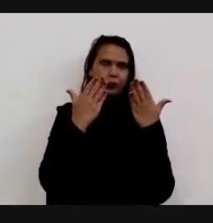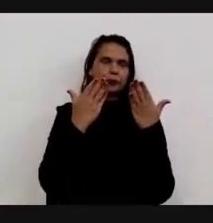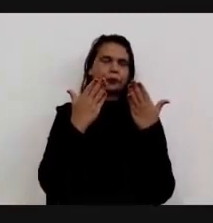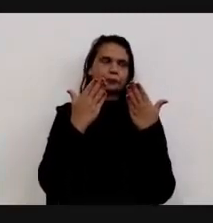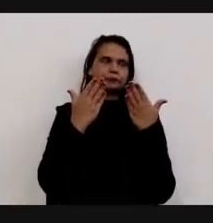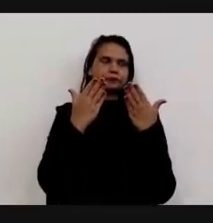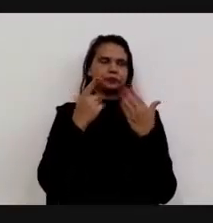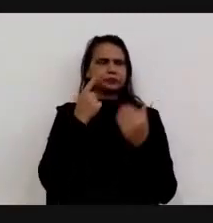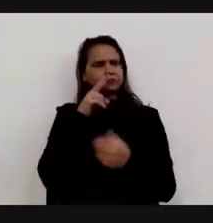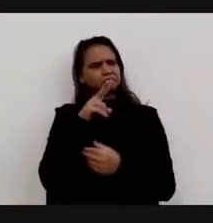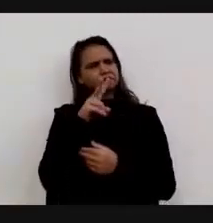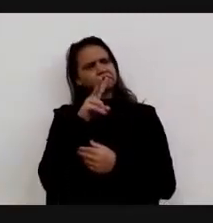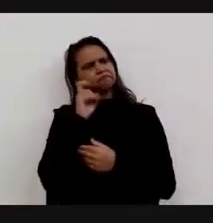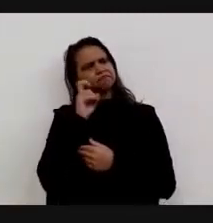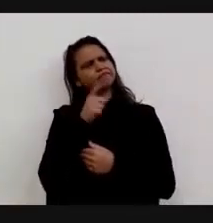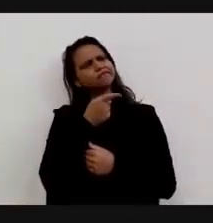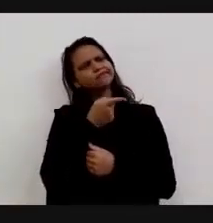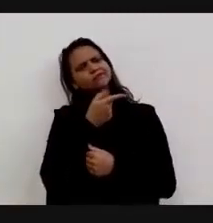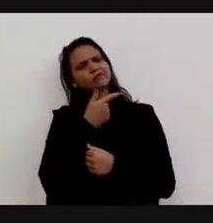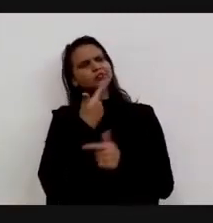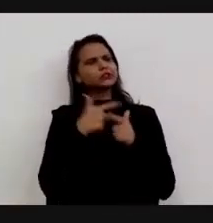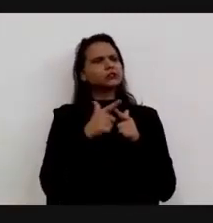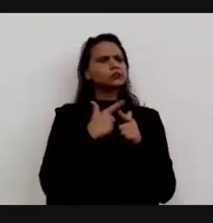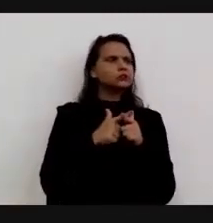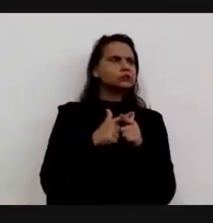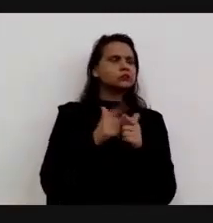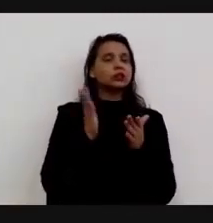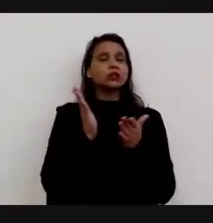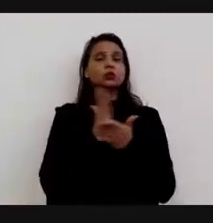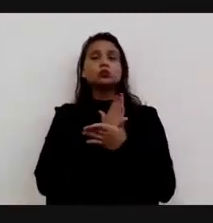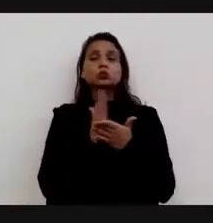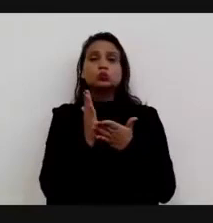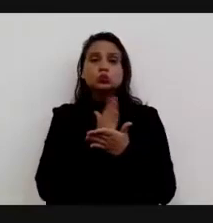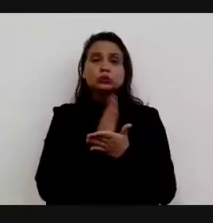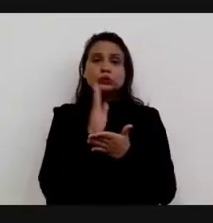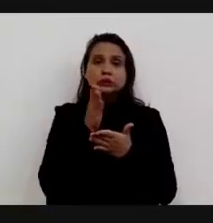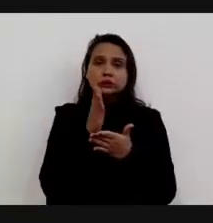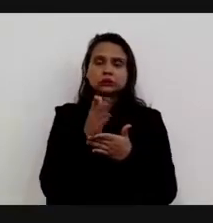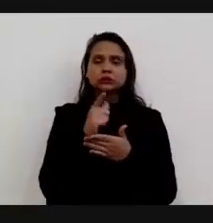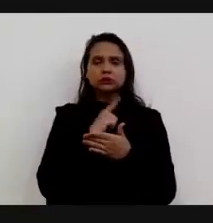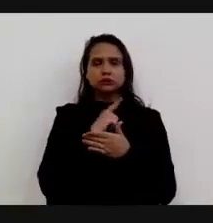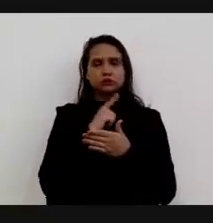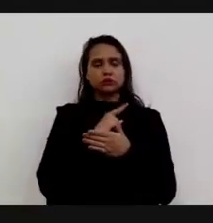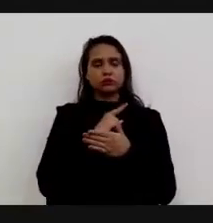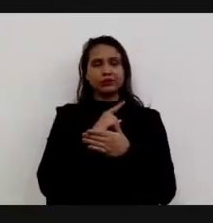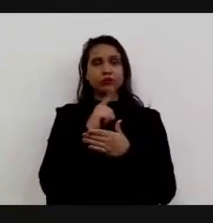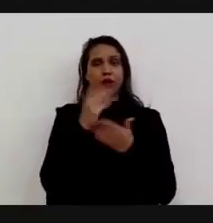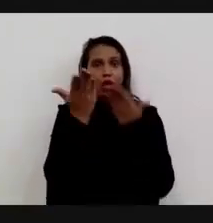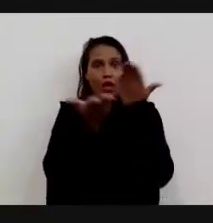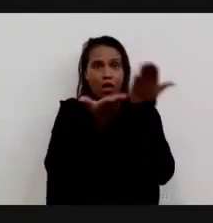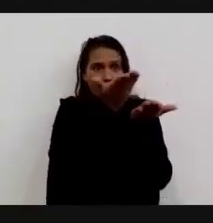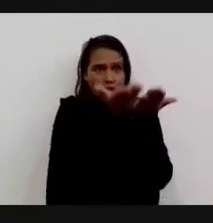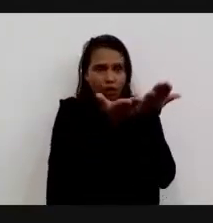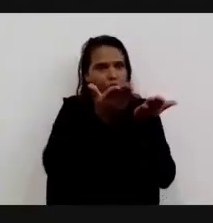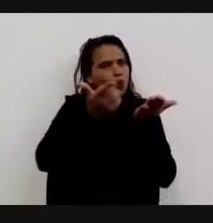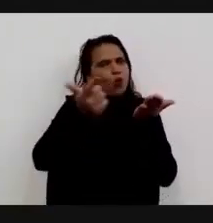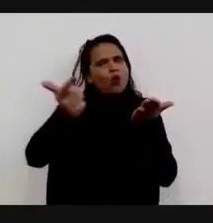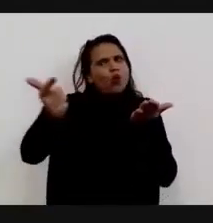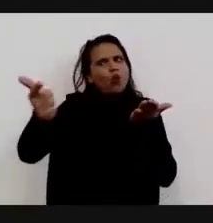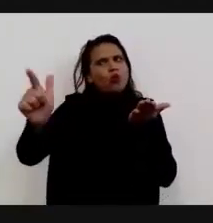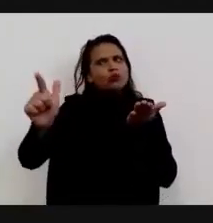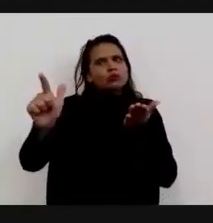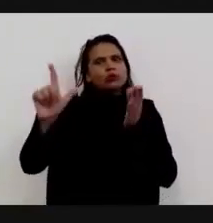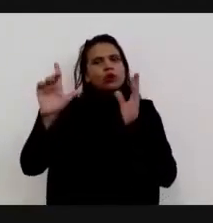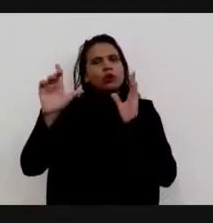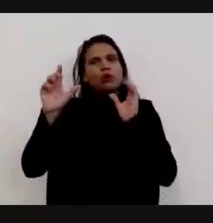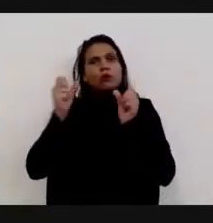passando por esse problema. Alguns realmente tiveram algum tipo de atendimento, outros simplesmente foram